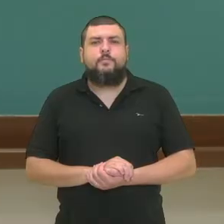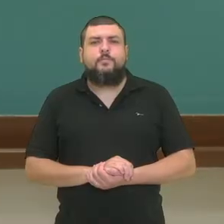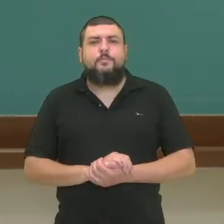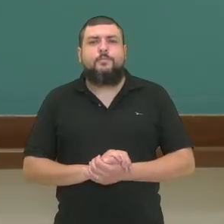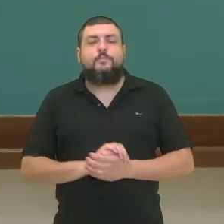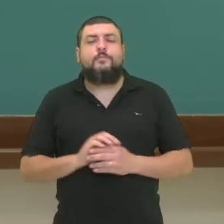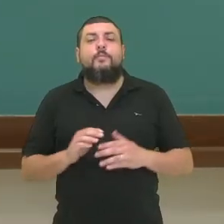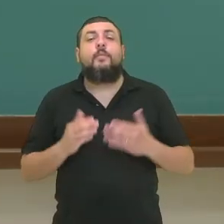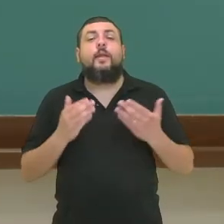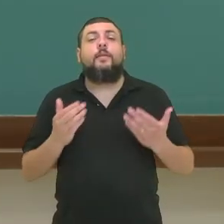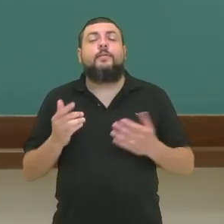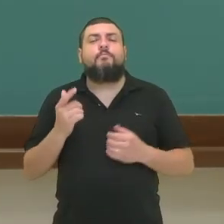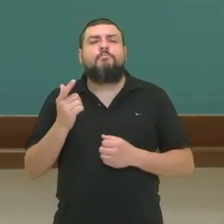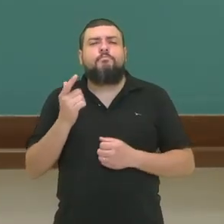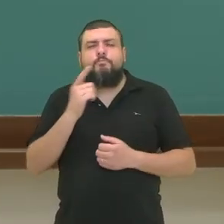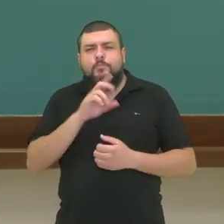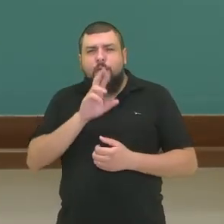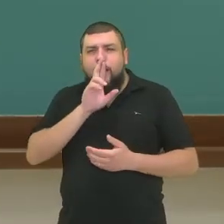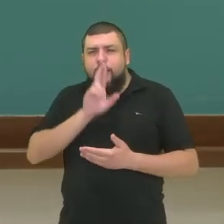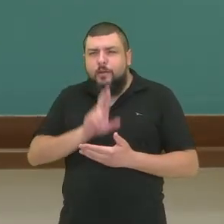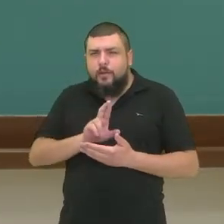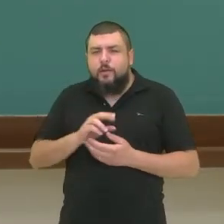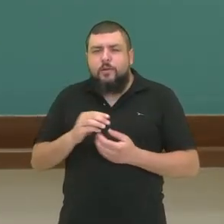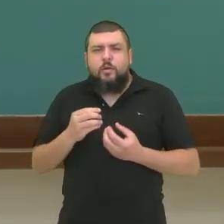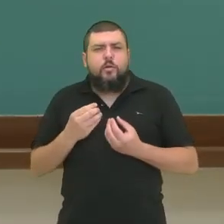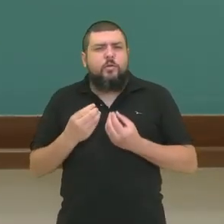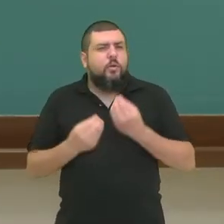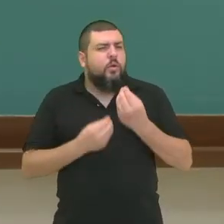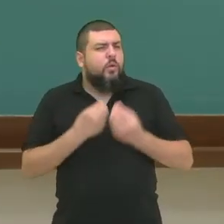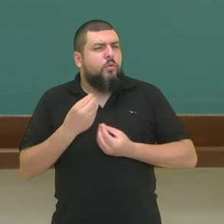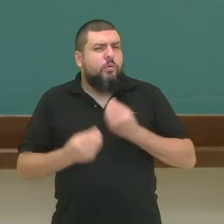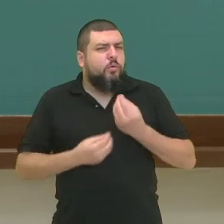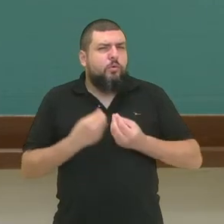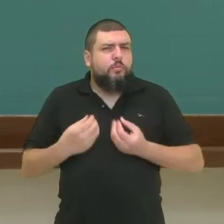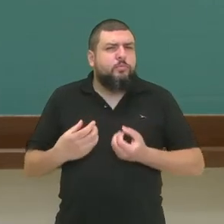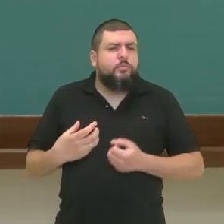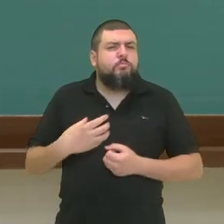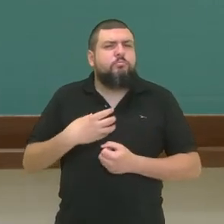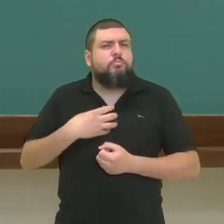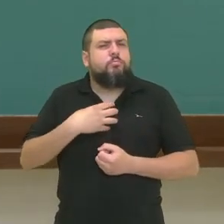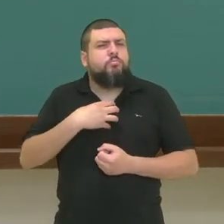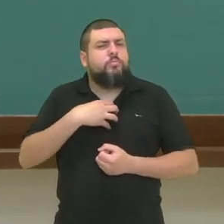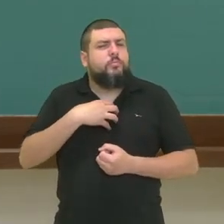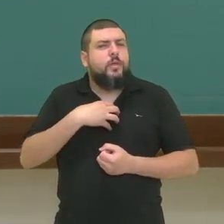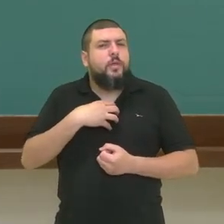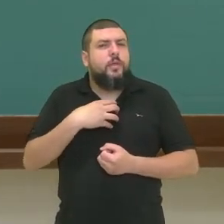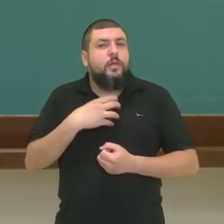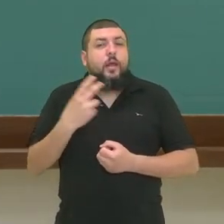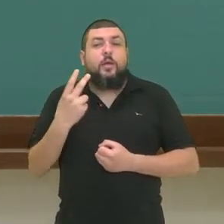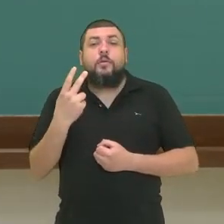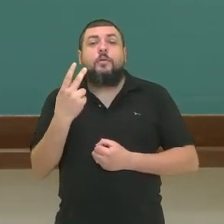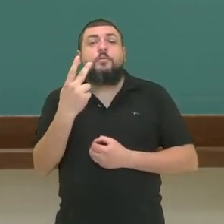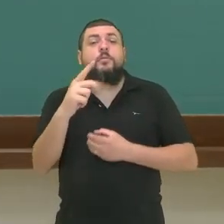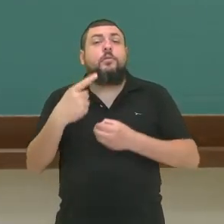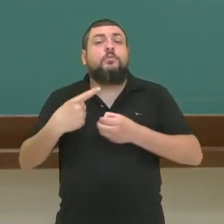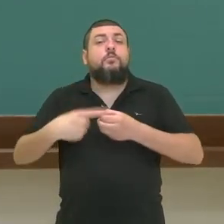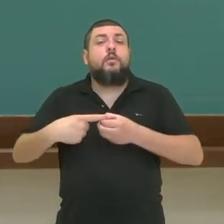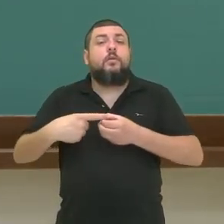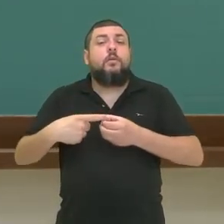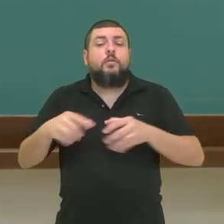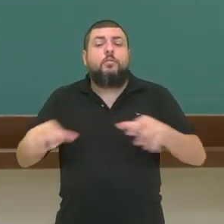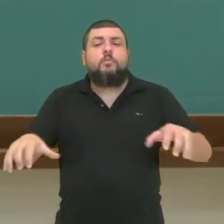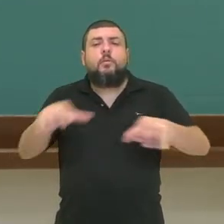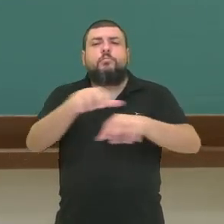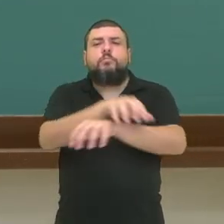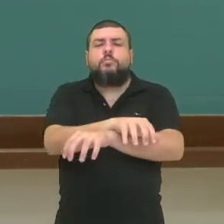E aí, meus queridos, conseguiram responder aí, então, como é que é o aspecto geral, né, as características gerais do tipo de bioma que tem na sua região? Então, vamos